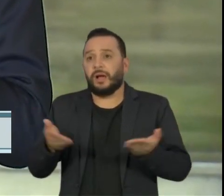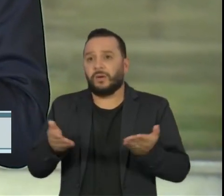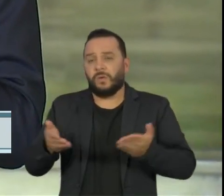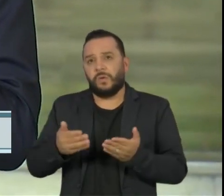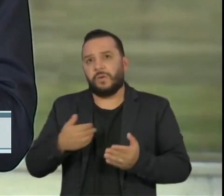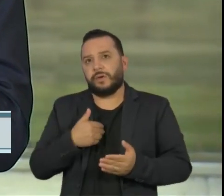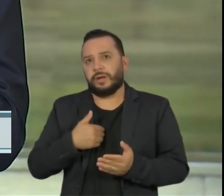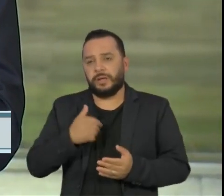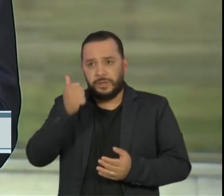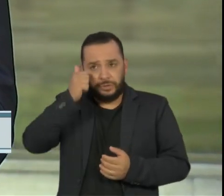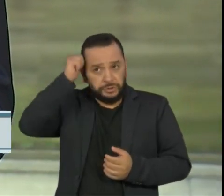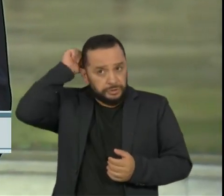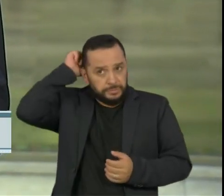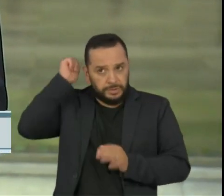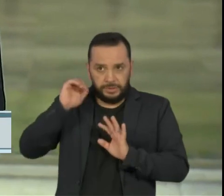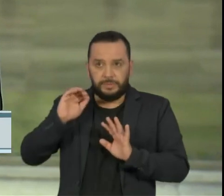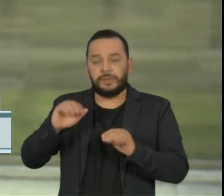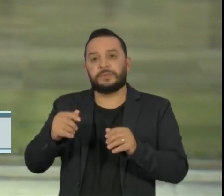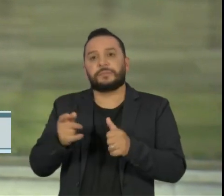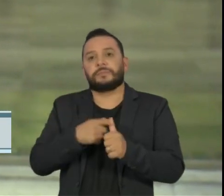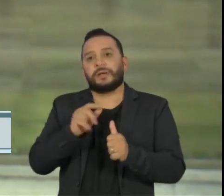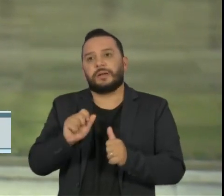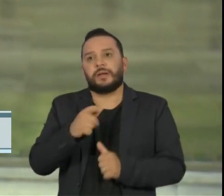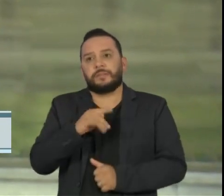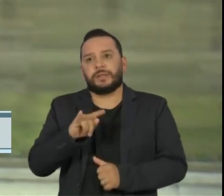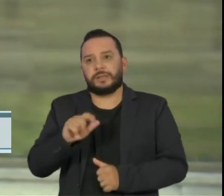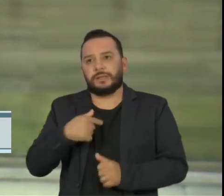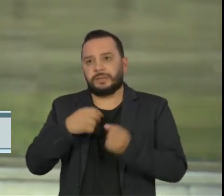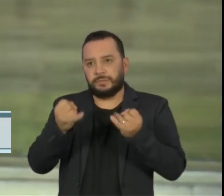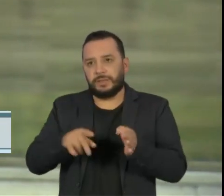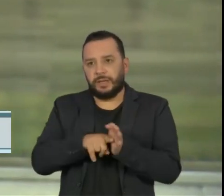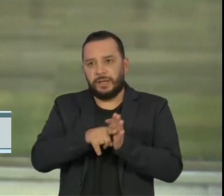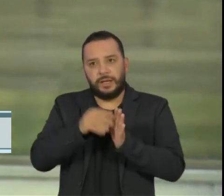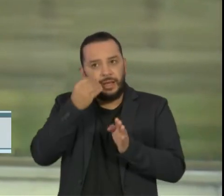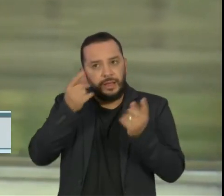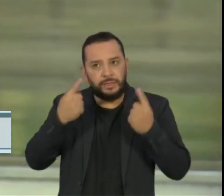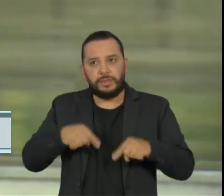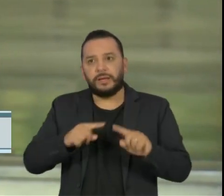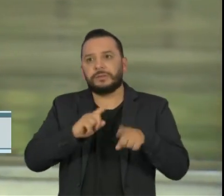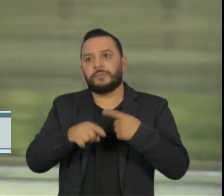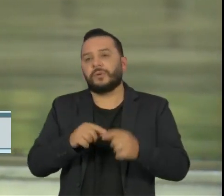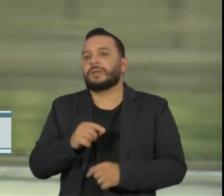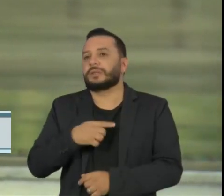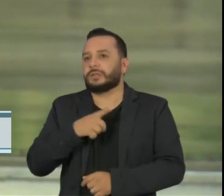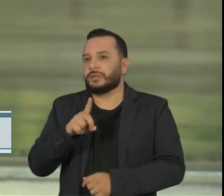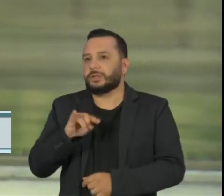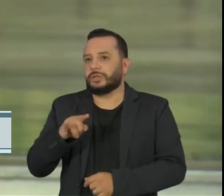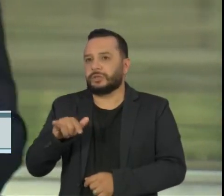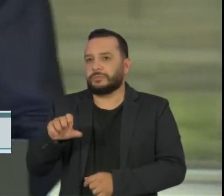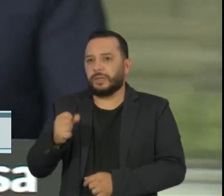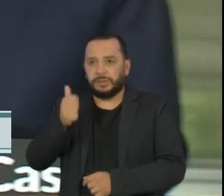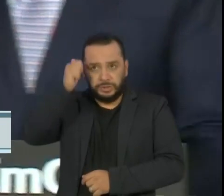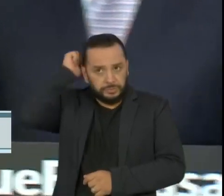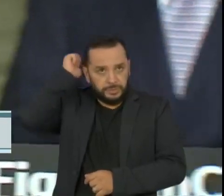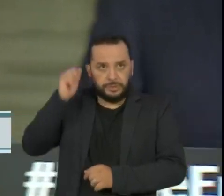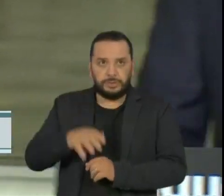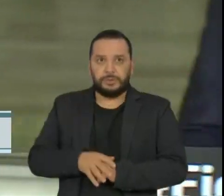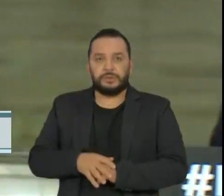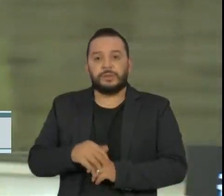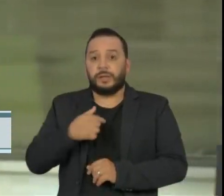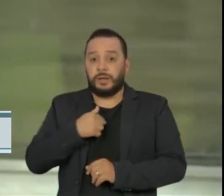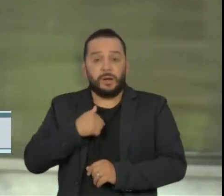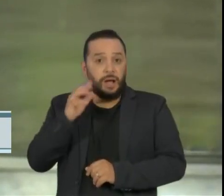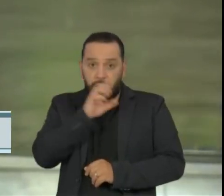a proximidade e pedir a Patrícia Ellen para falar também sobre testes, e aí vamos ao doutor Dimas para completar a resposta. Vou terminar de dar o